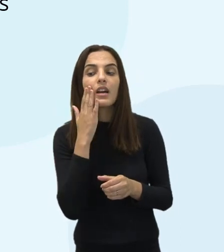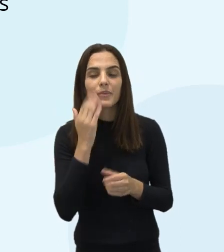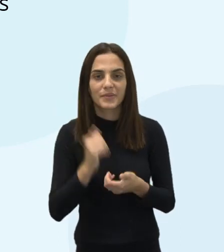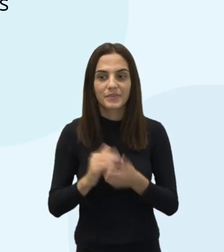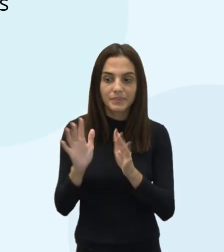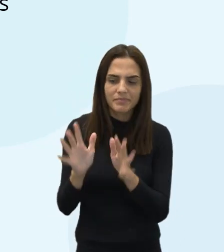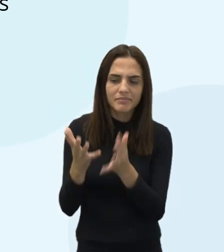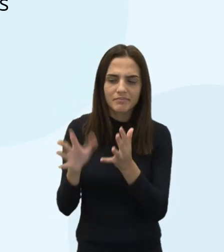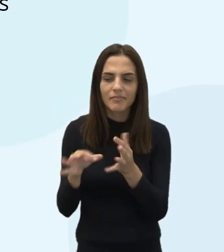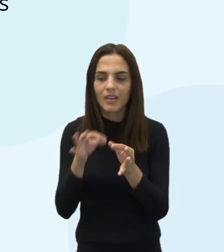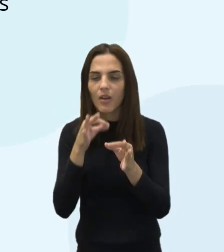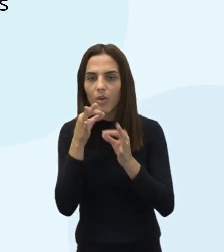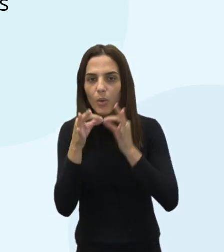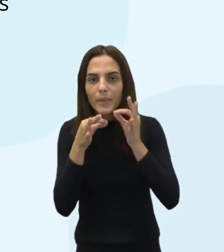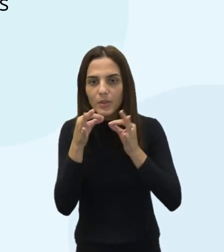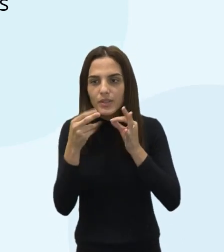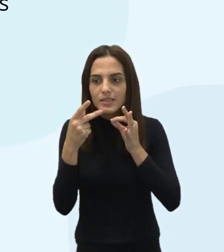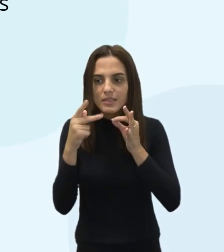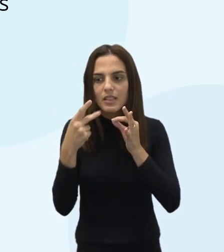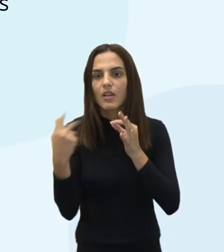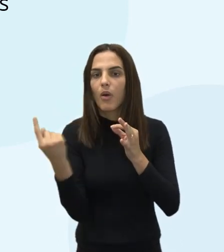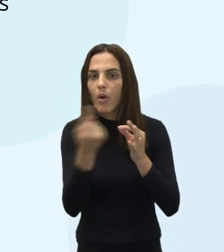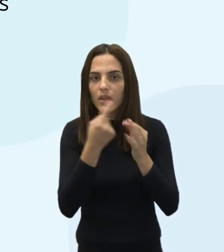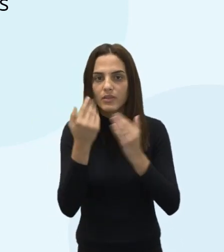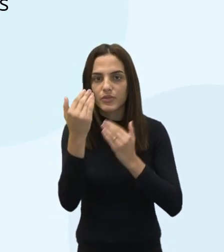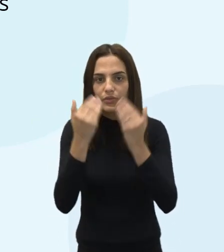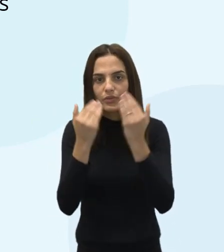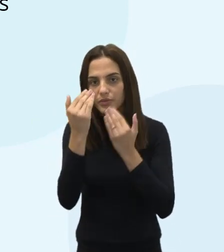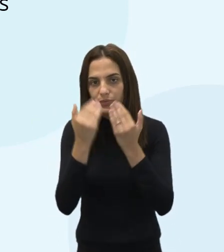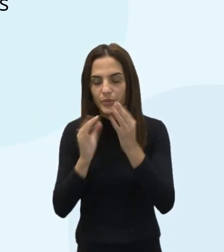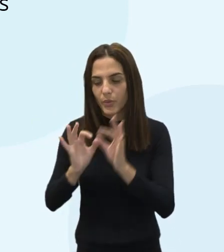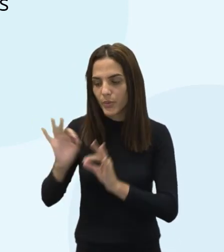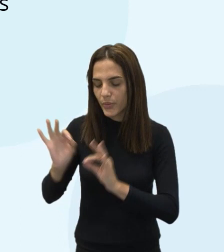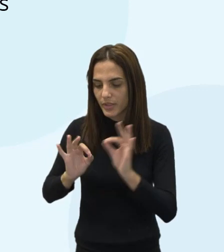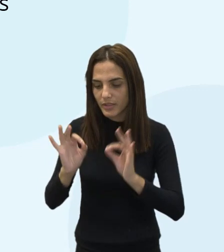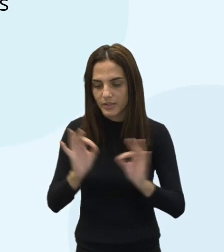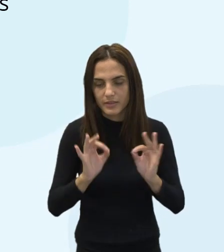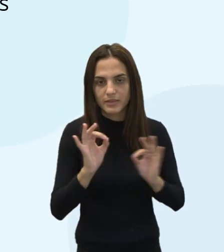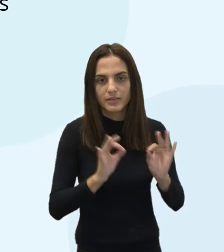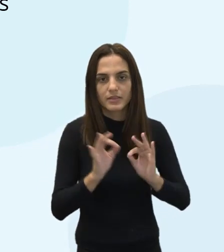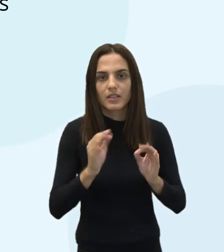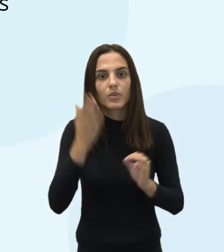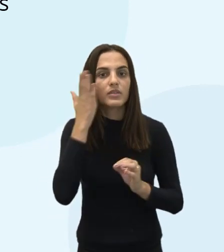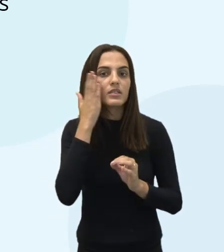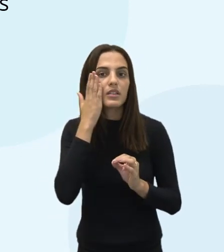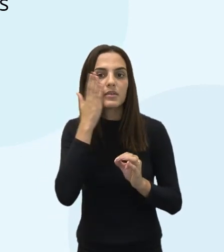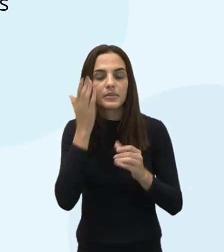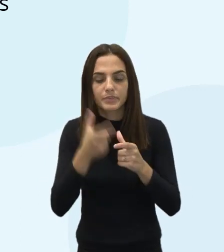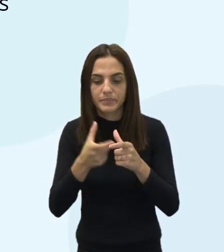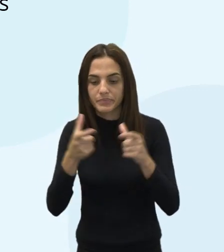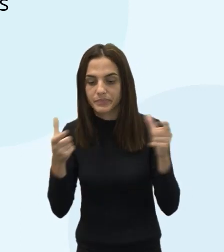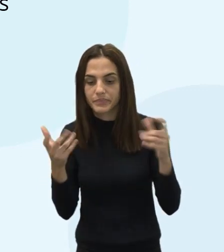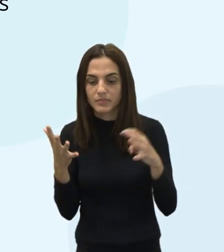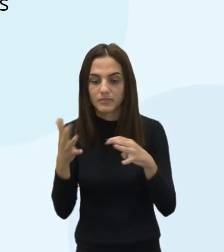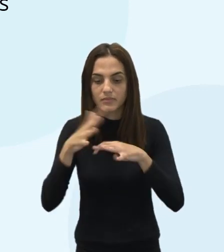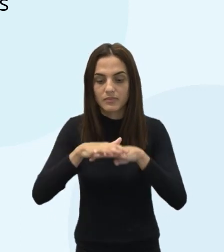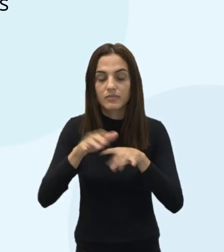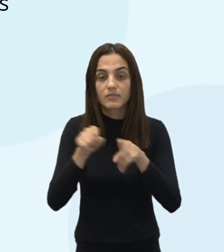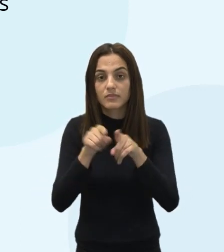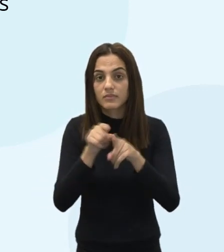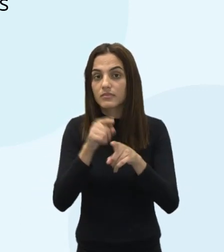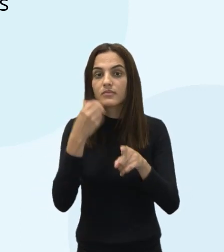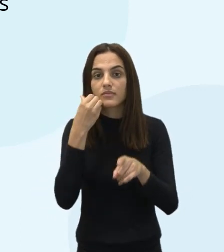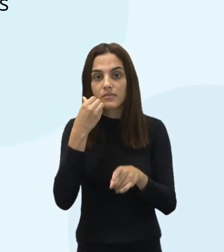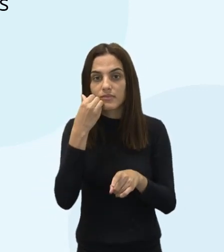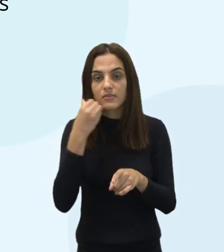eles vão conversar, vão fazer uma roda de conversa, organizar esses saberes, ampliar esse repertório matemático e científico e até